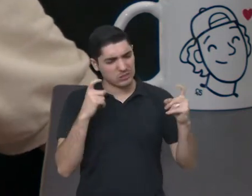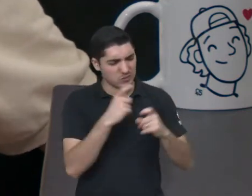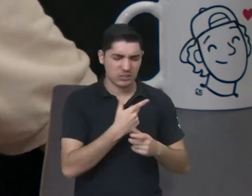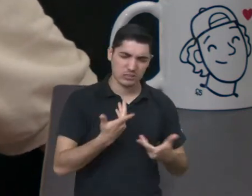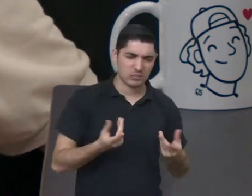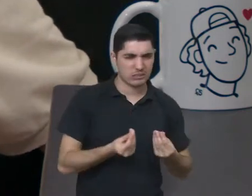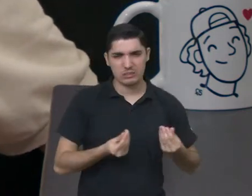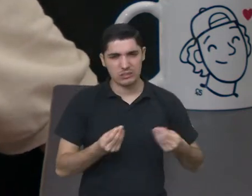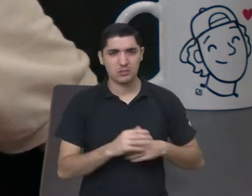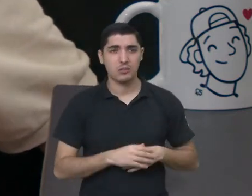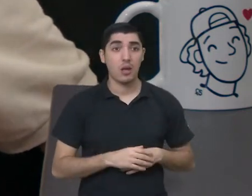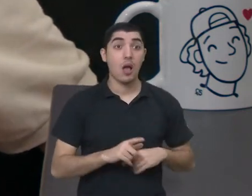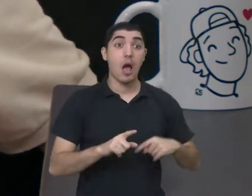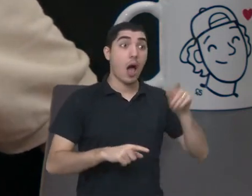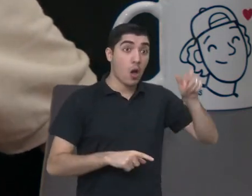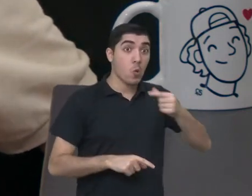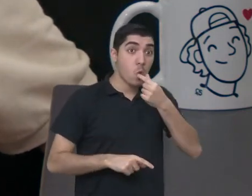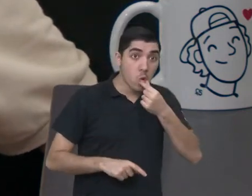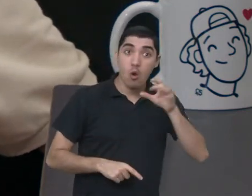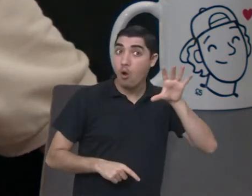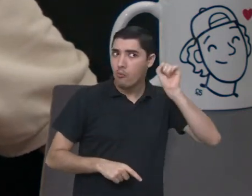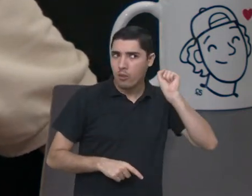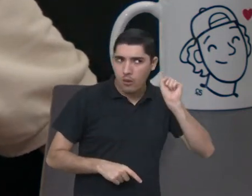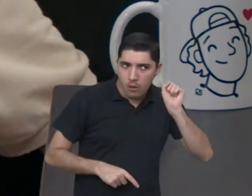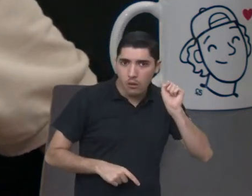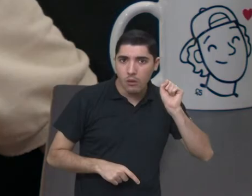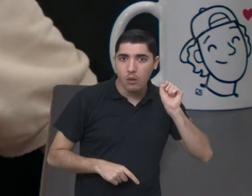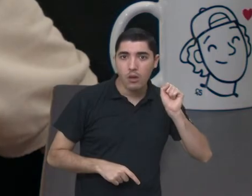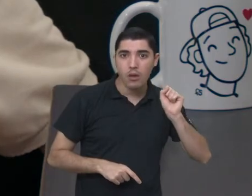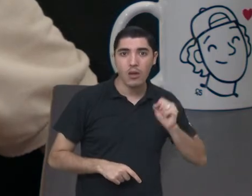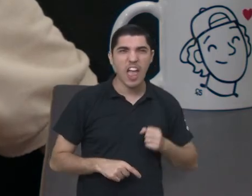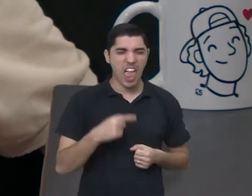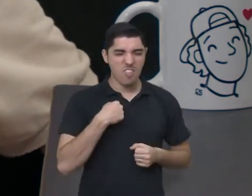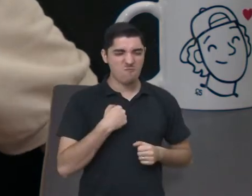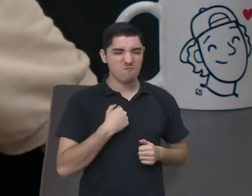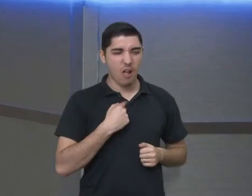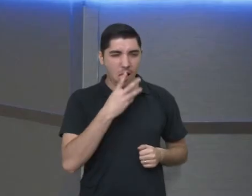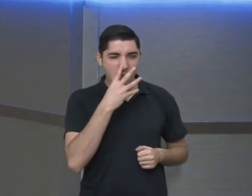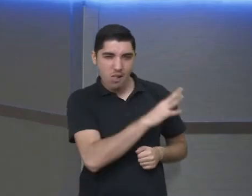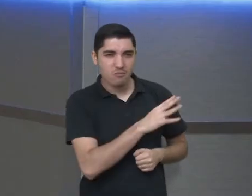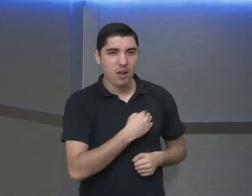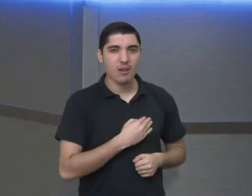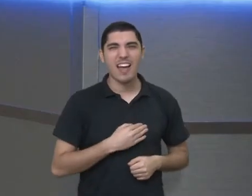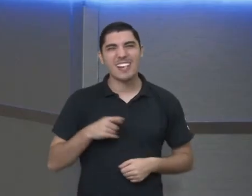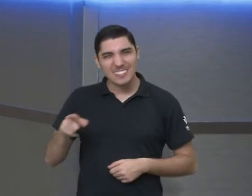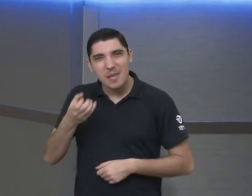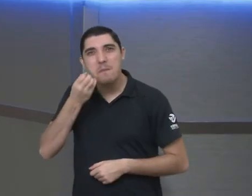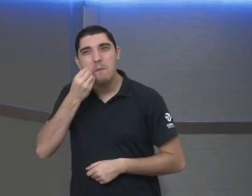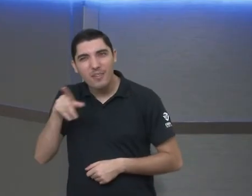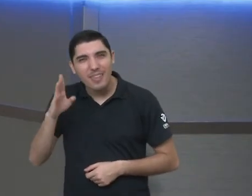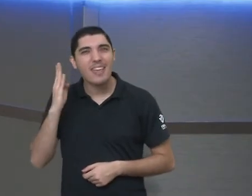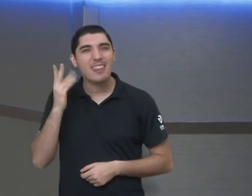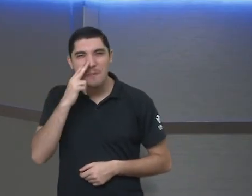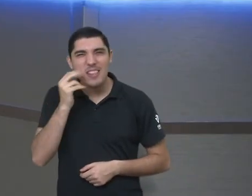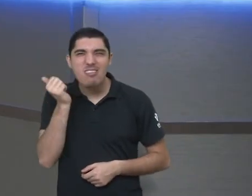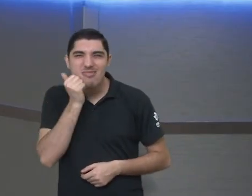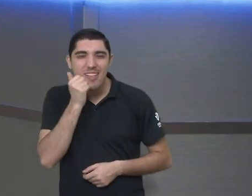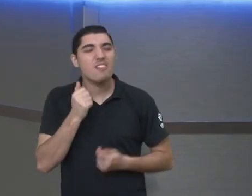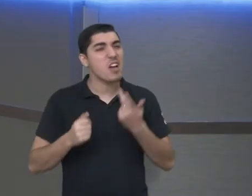não, hoje está aposentado ou está no rádio ainda? Estou ajudando o pessoal lá na Piratinga uma vez por semana. Normalmente eu vou às 4 horas da